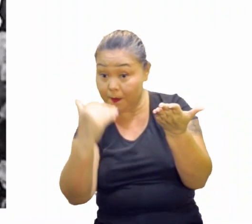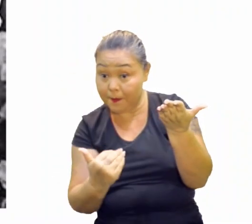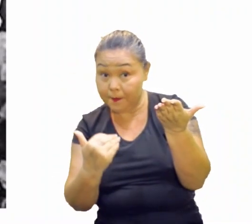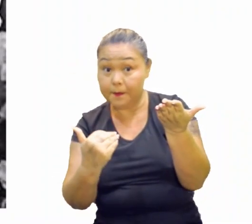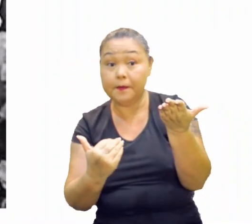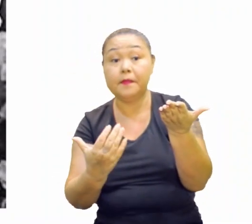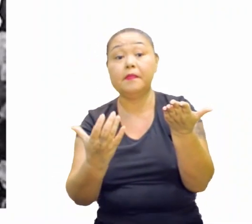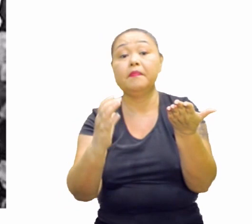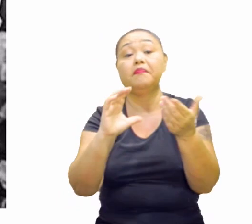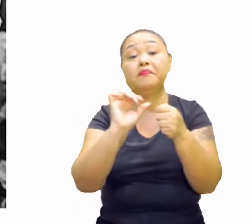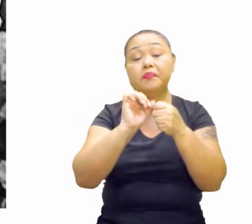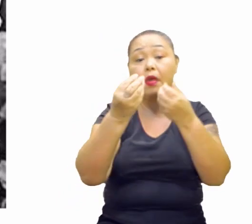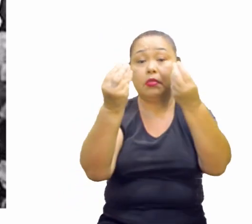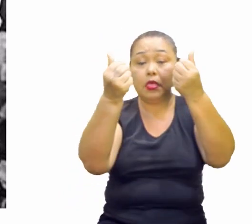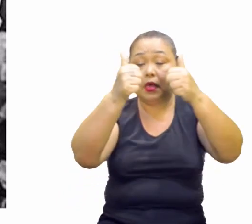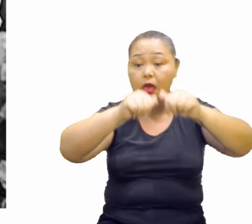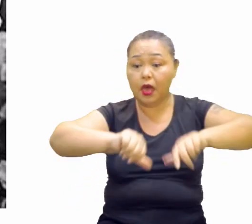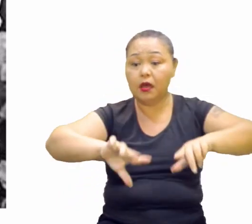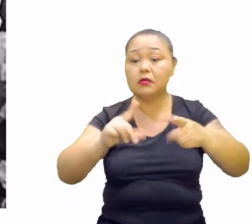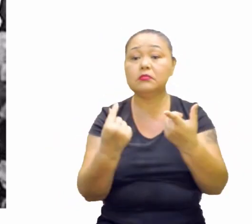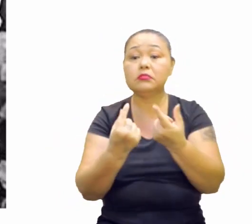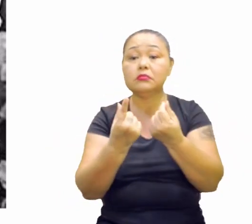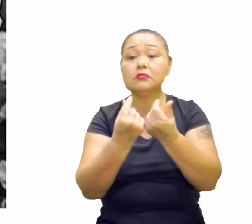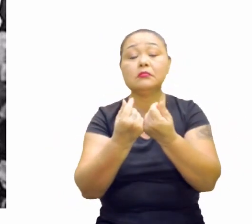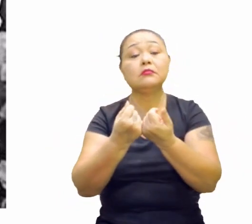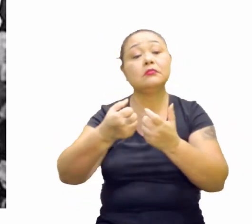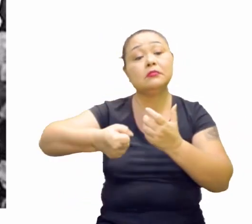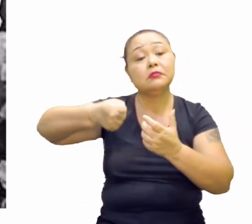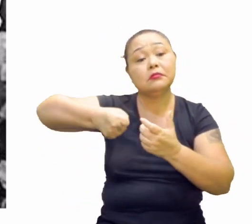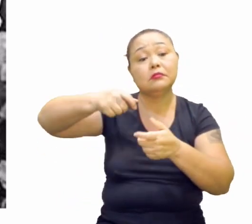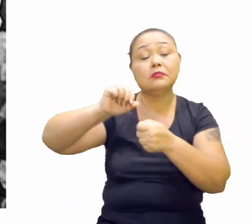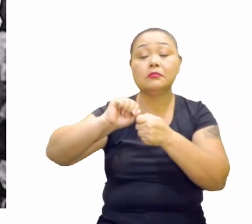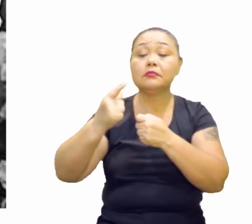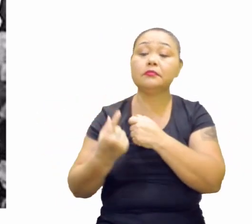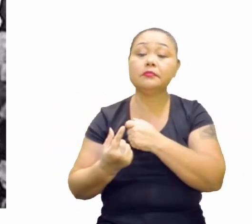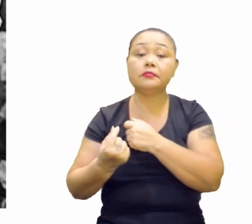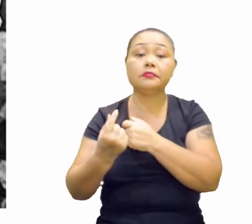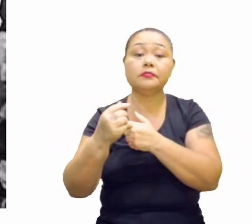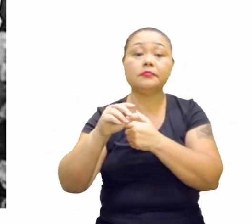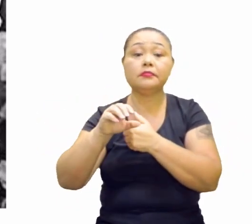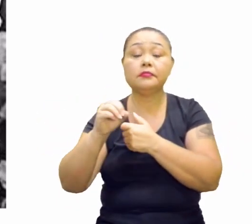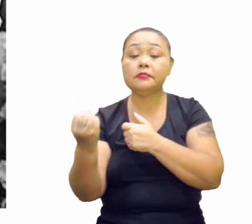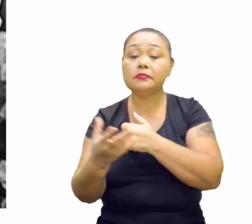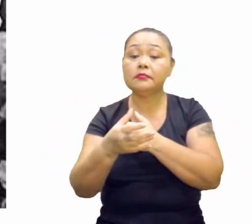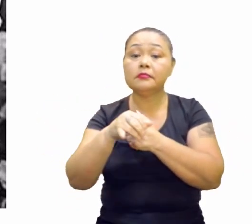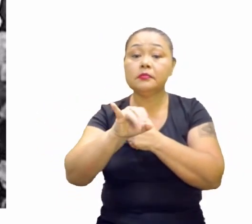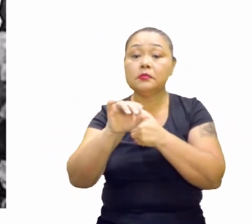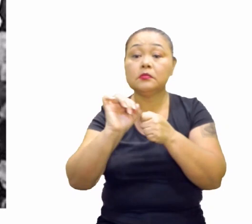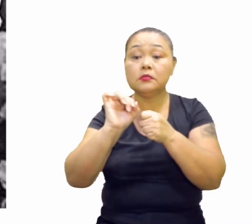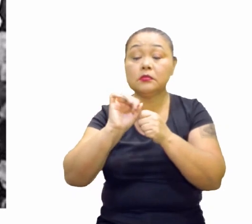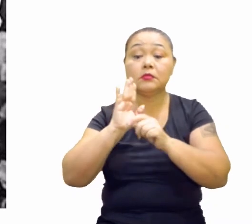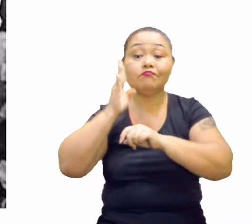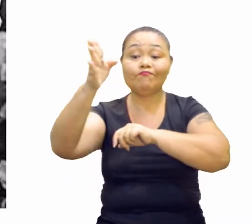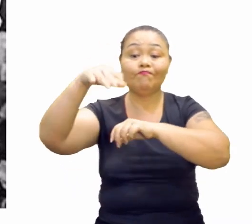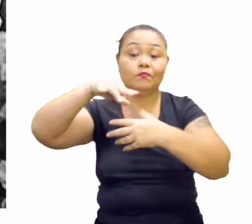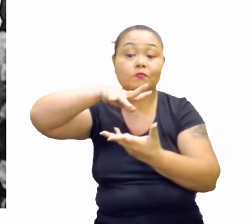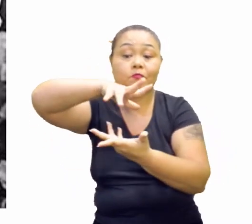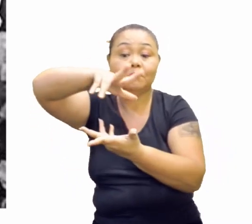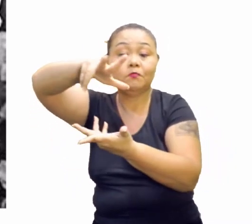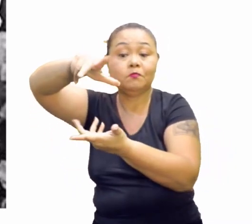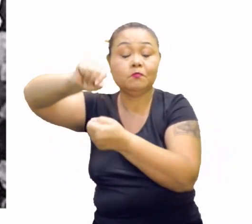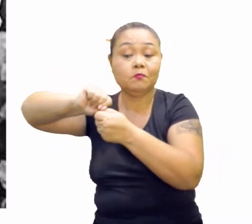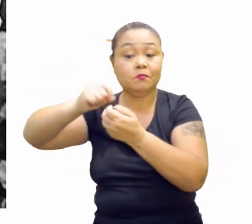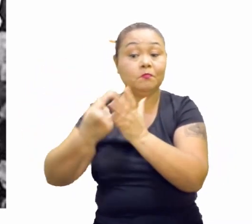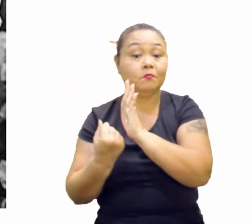quebra econômica da Bolsa de Nova York, afetou grande parte do mundo capitalista. Pois nessa época, os